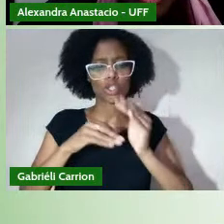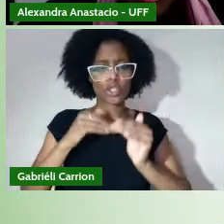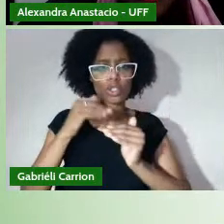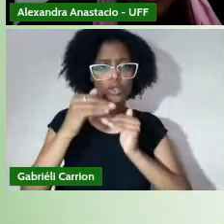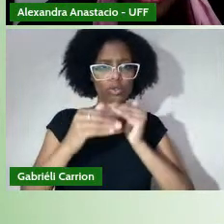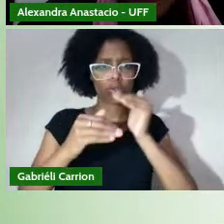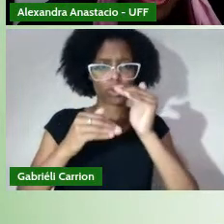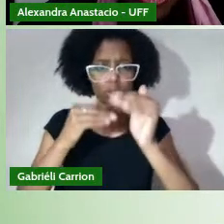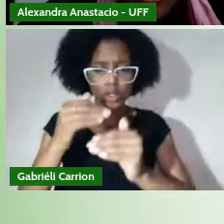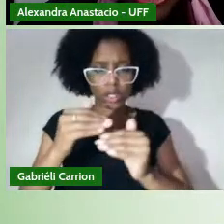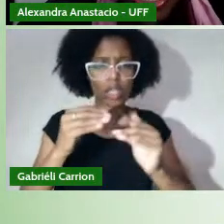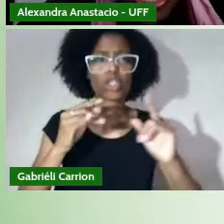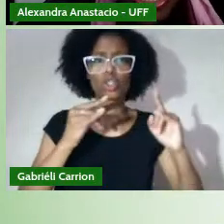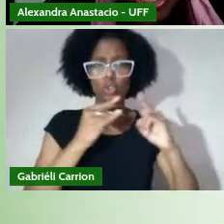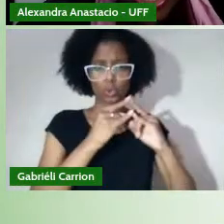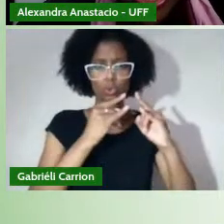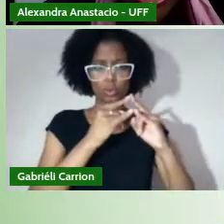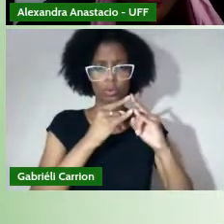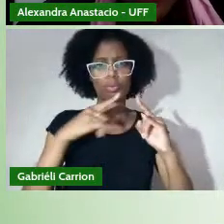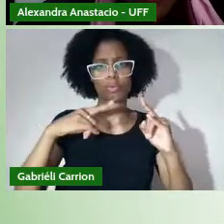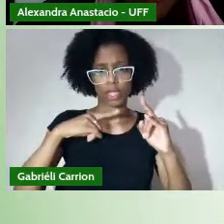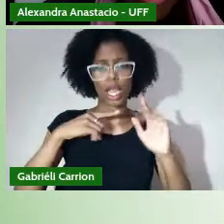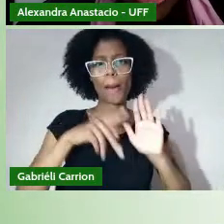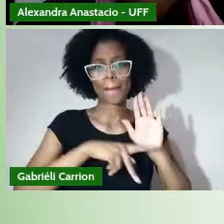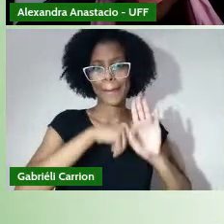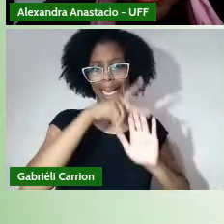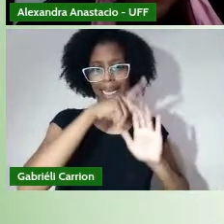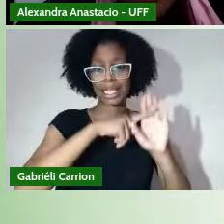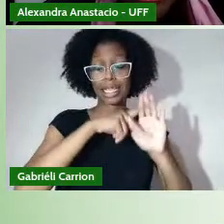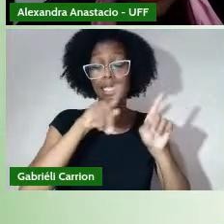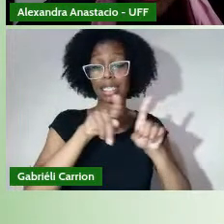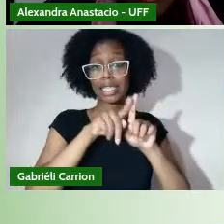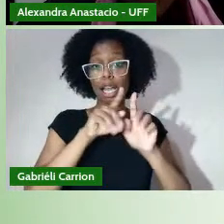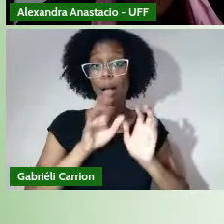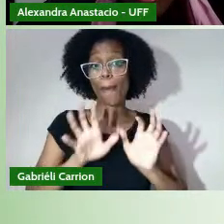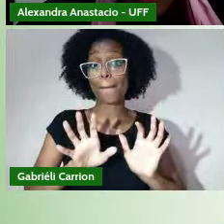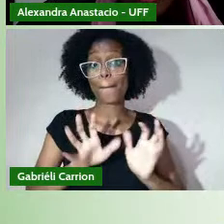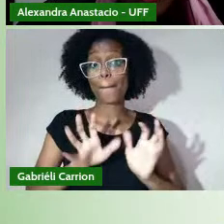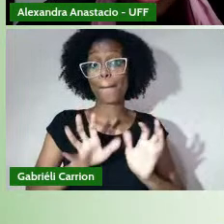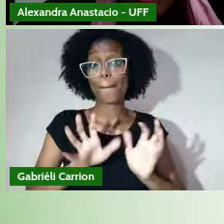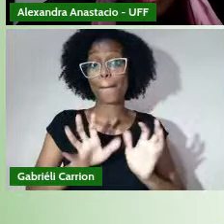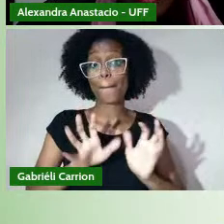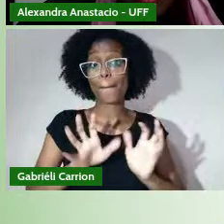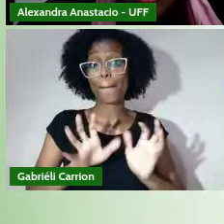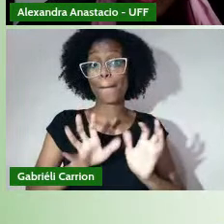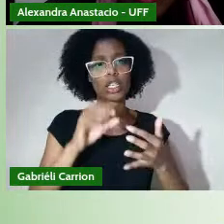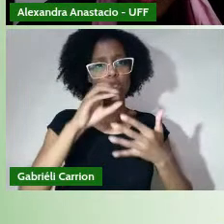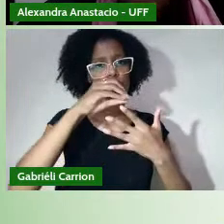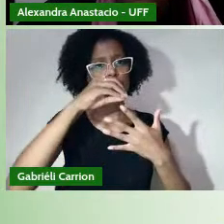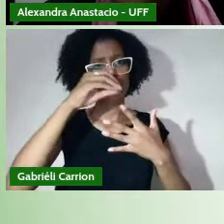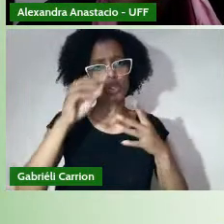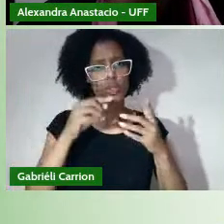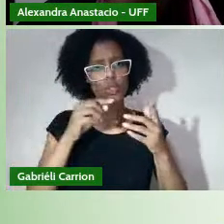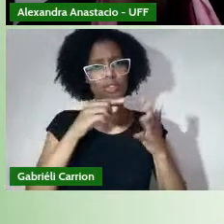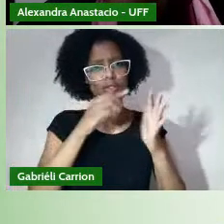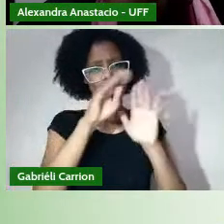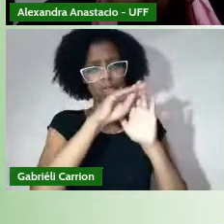desenvolvimento institucional, plano, promover a flexibilização dos componentes curriculares dos cursos.